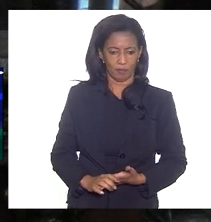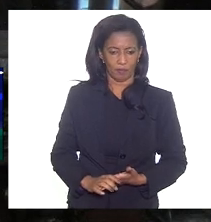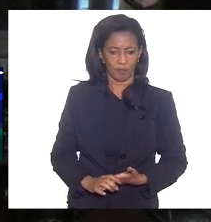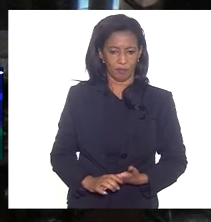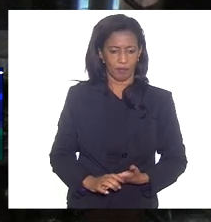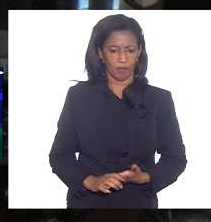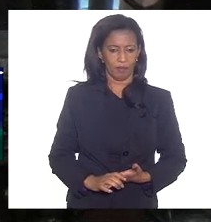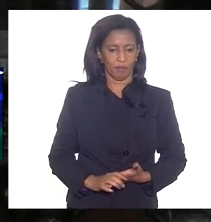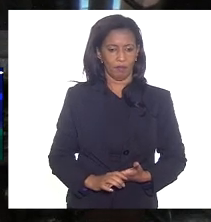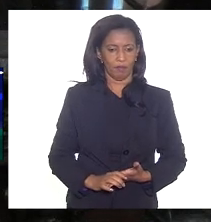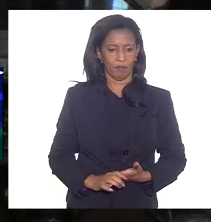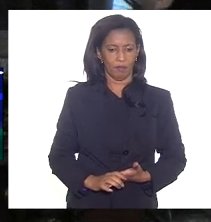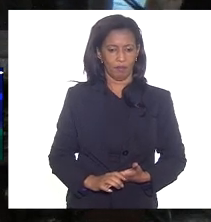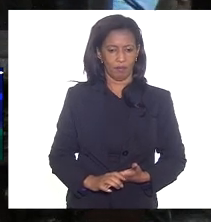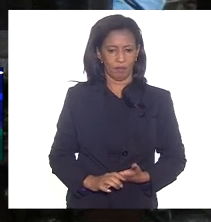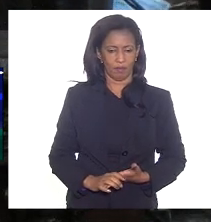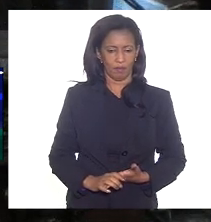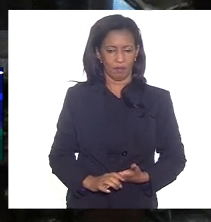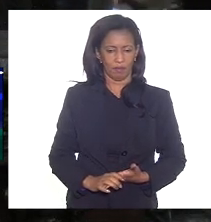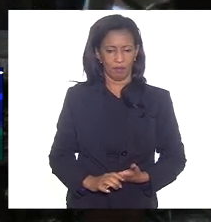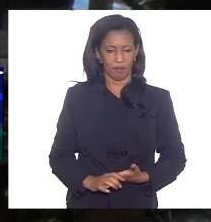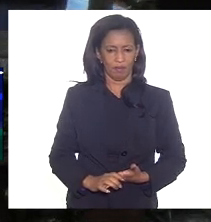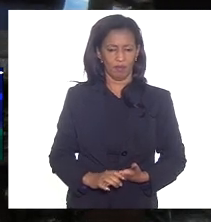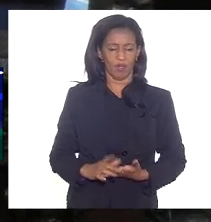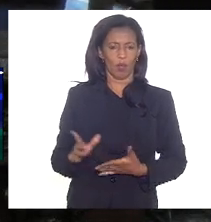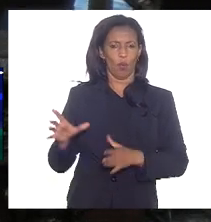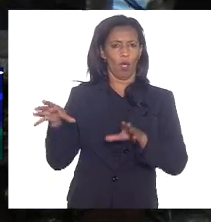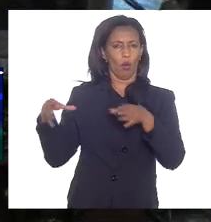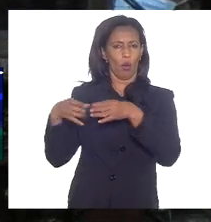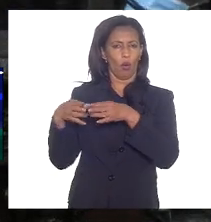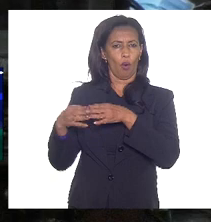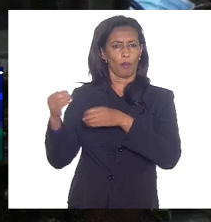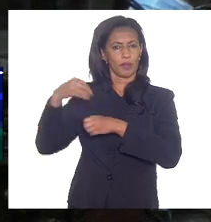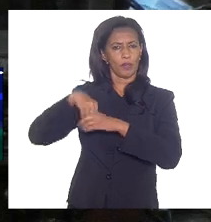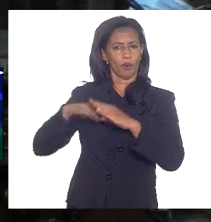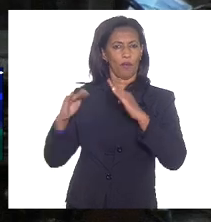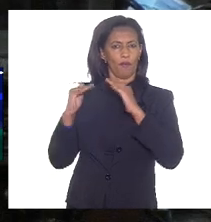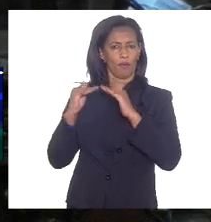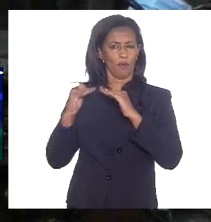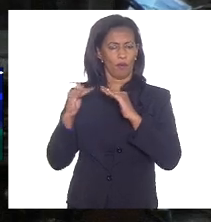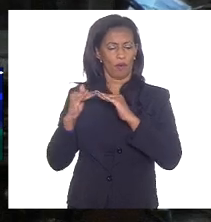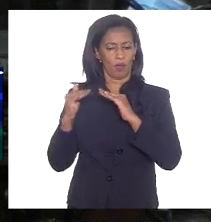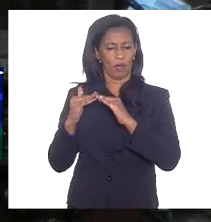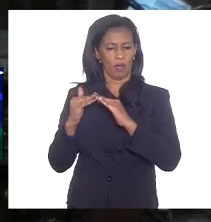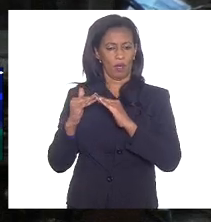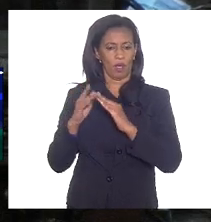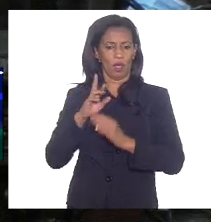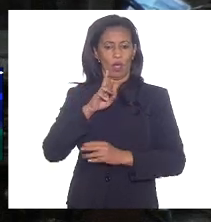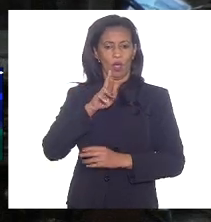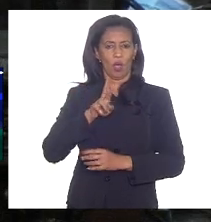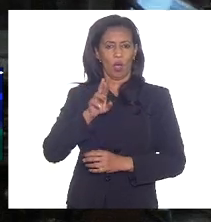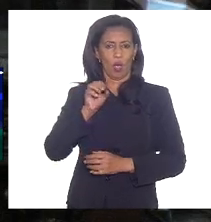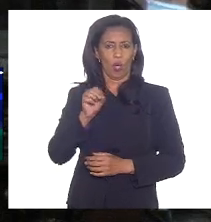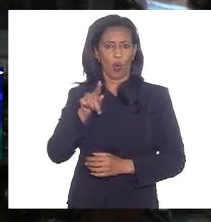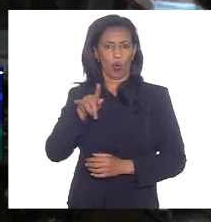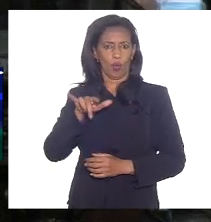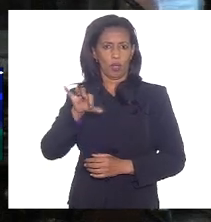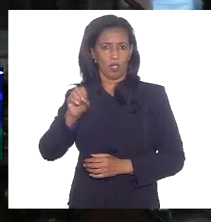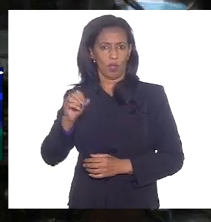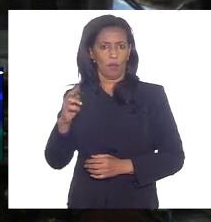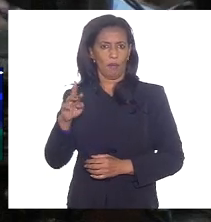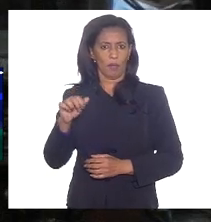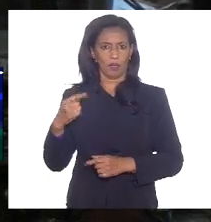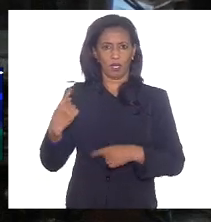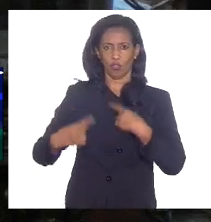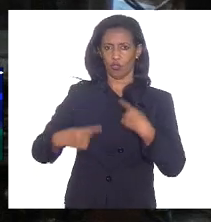Estado do Rio de Janeiro. Parecer da Comissão de Normas Internas e Proposição Externa. Favorável, relator deputado Rodrigo Bacelar. Em discussão. Não